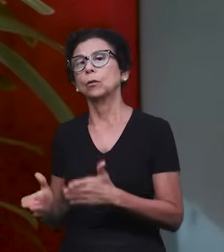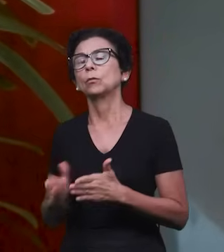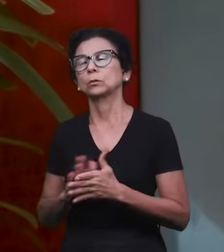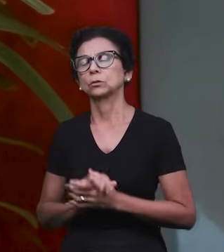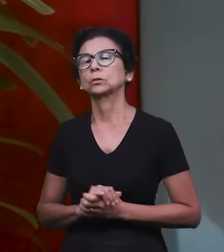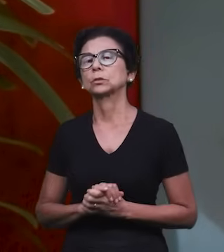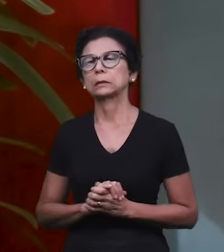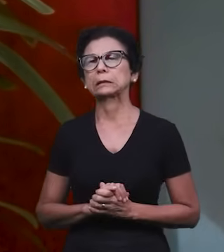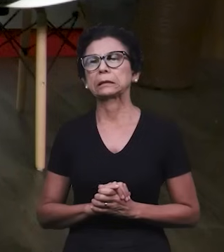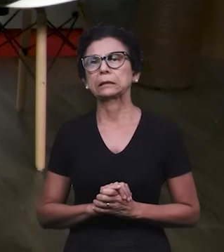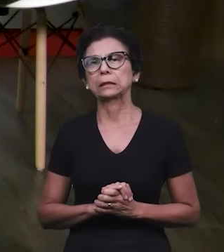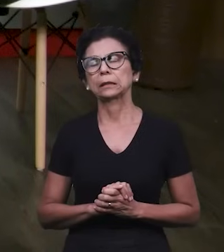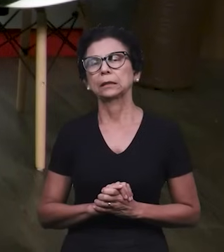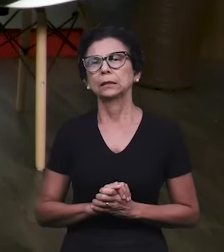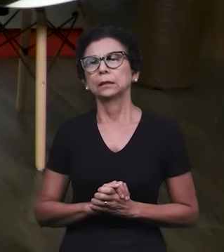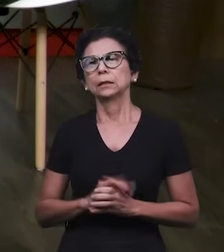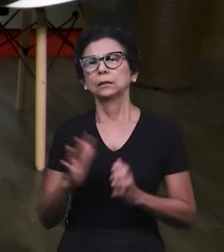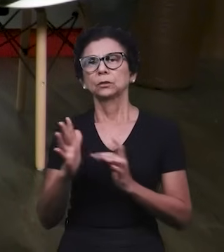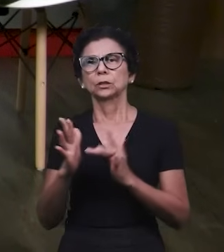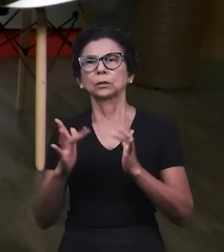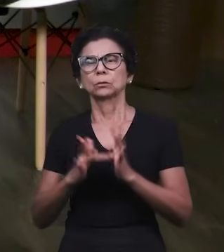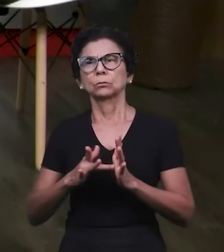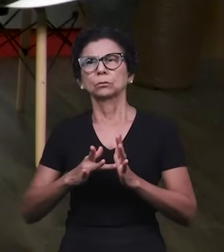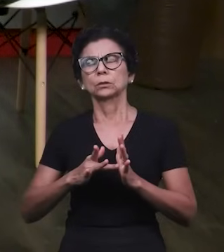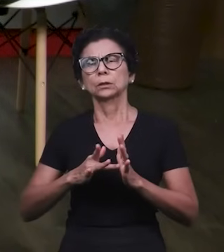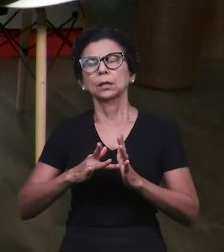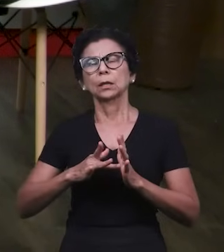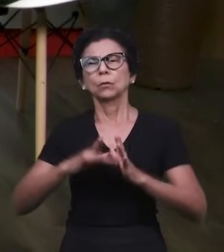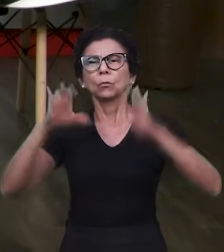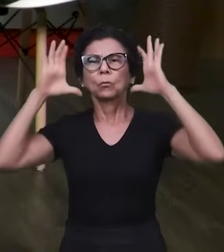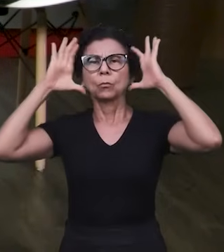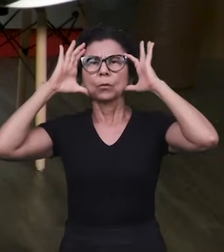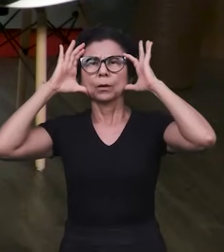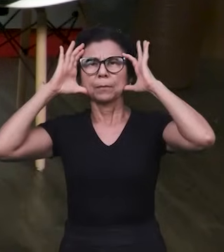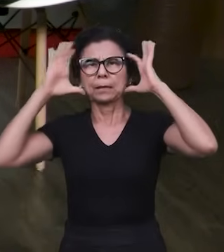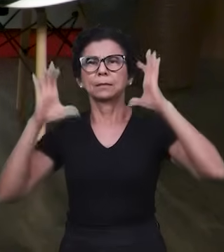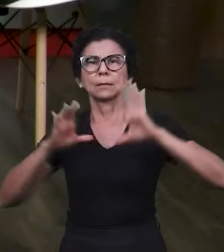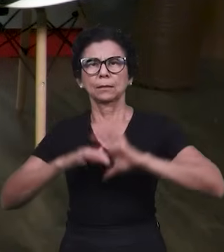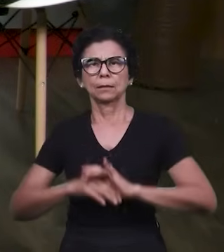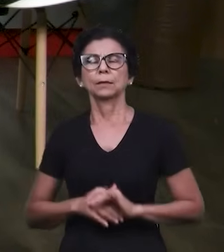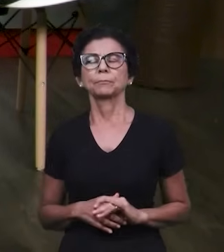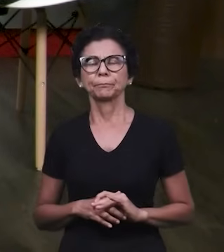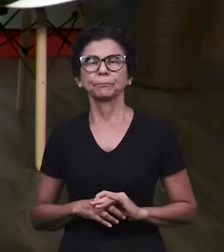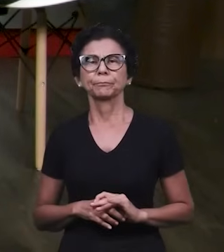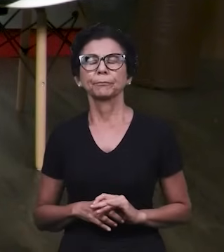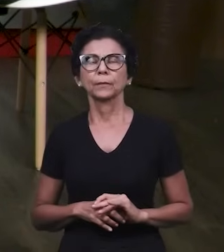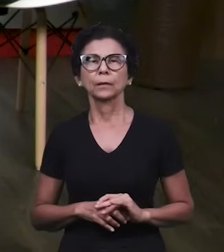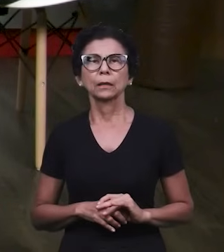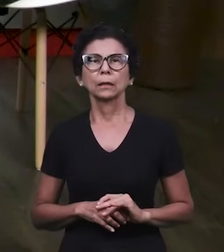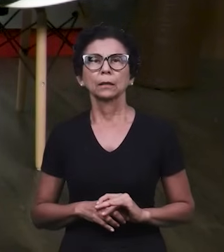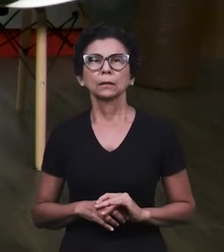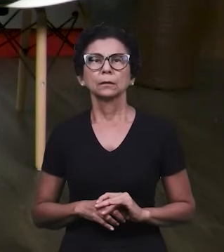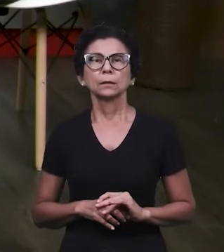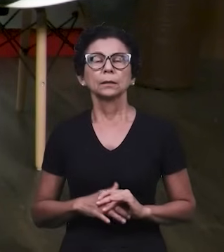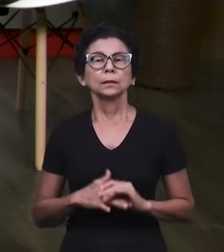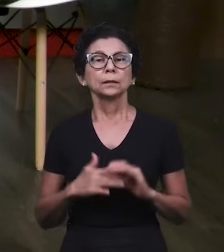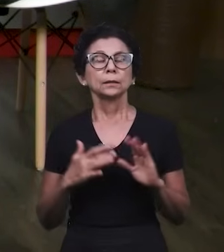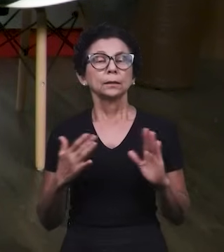achei notável. Muito interessante. É, muito interessante. E dentro do contexto da